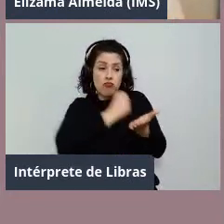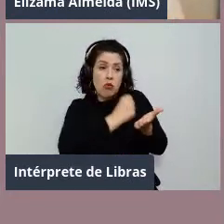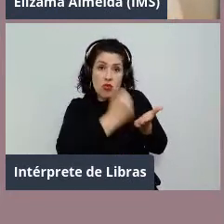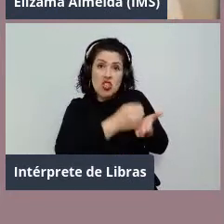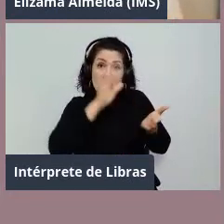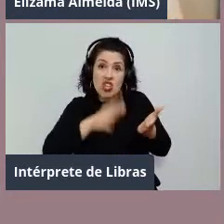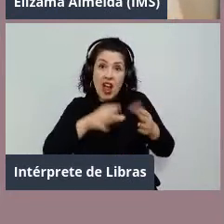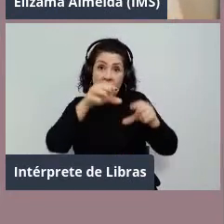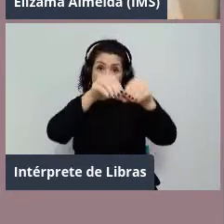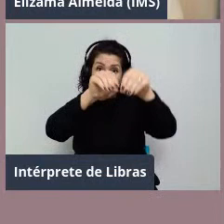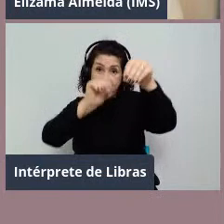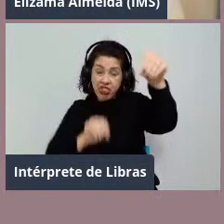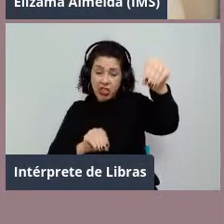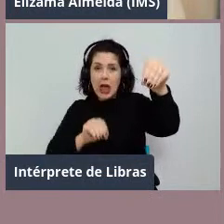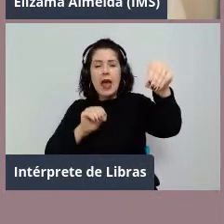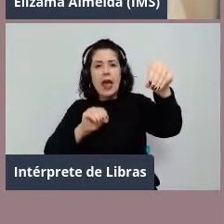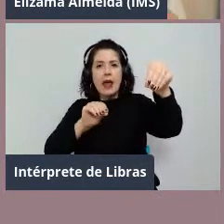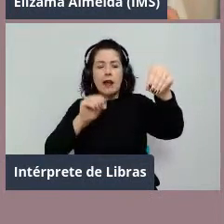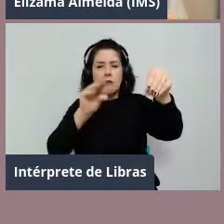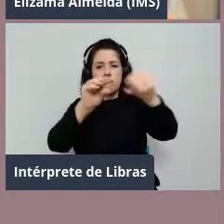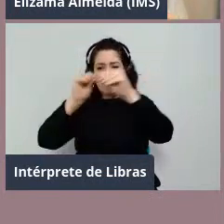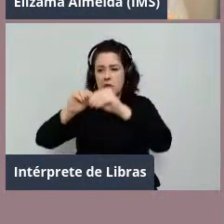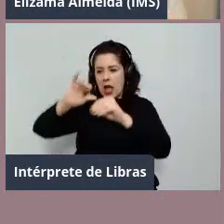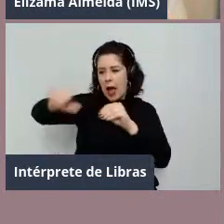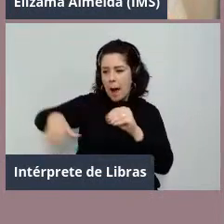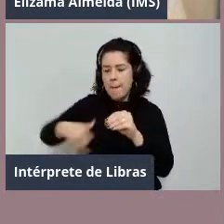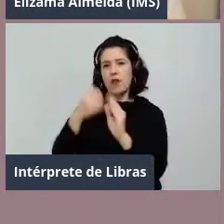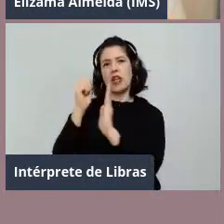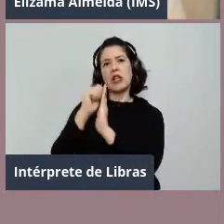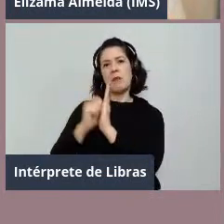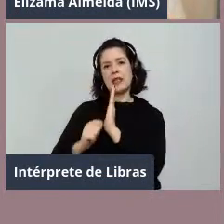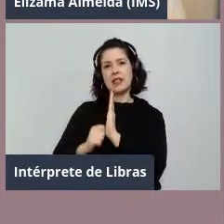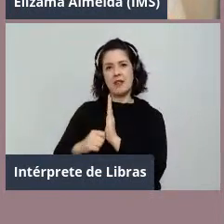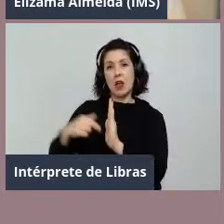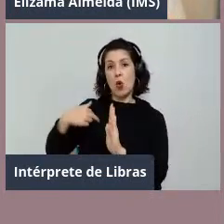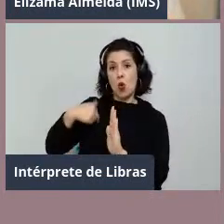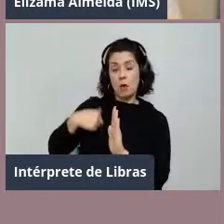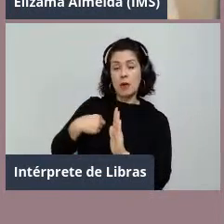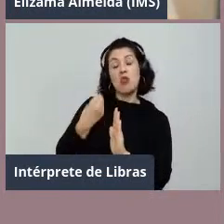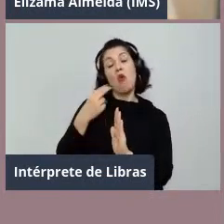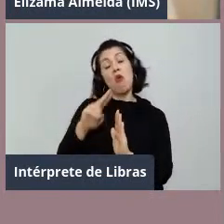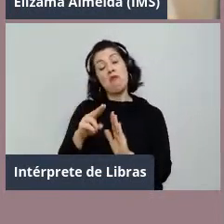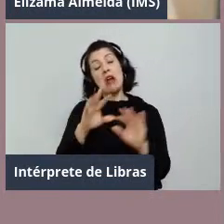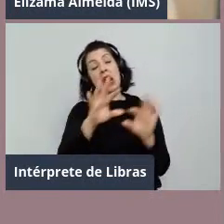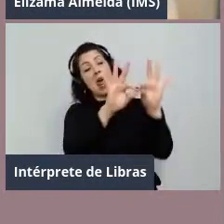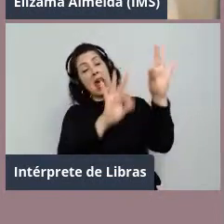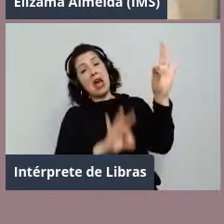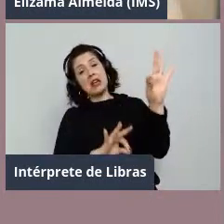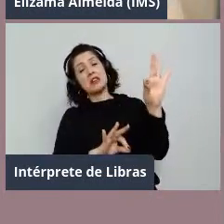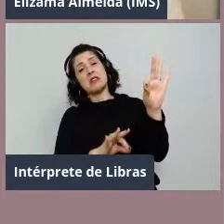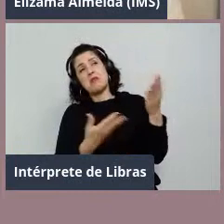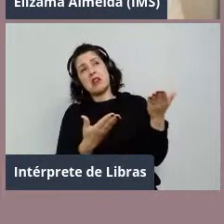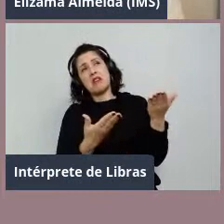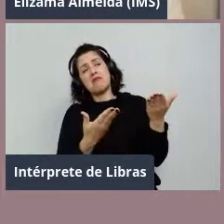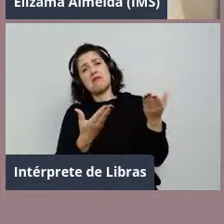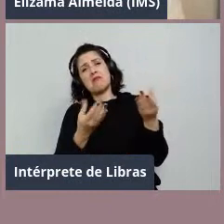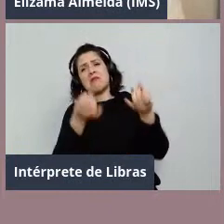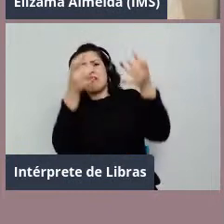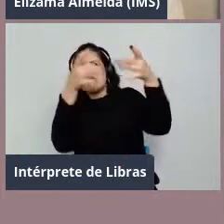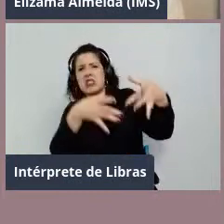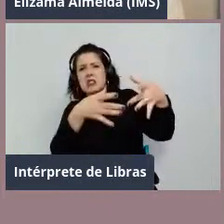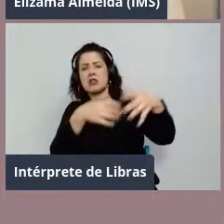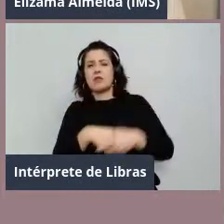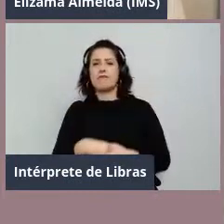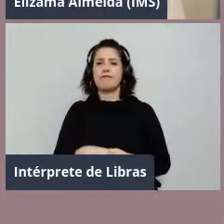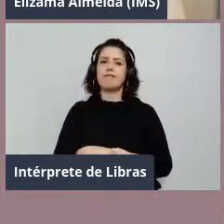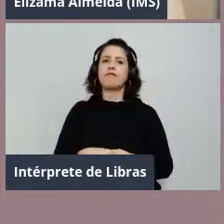ainda assim para escrever o romance, ora ela rasga na narrativa como se não quisesse mais saber daquilo.